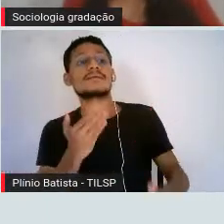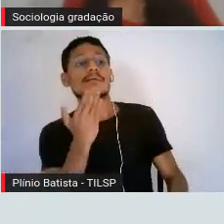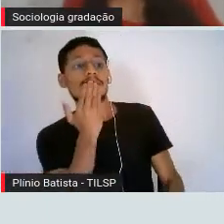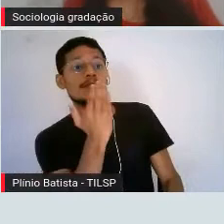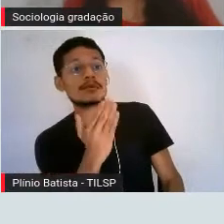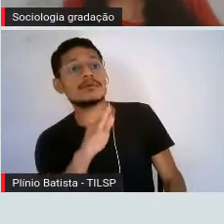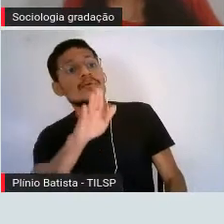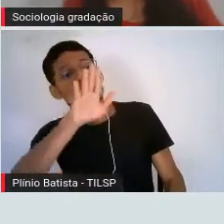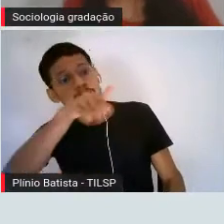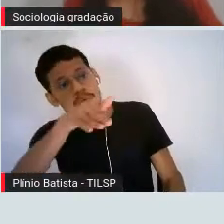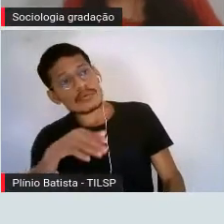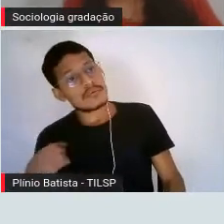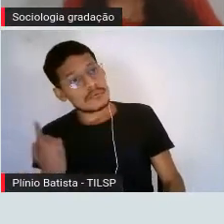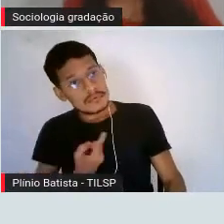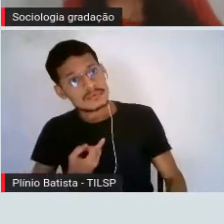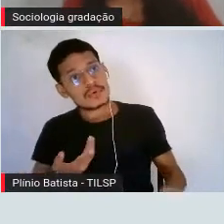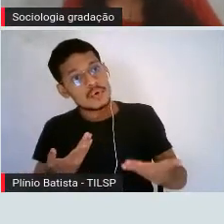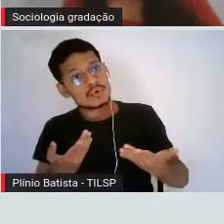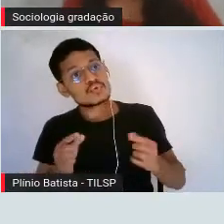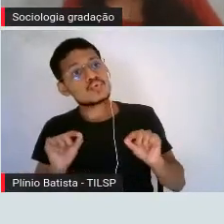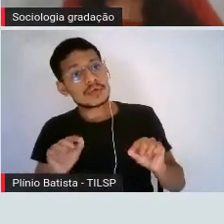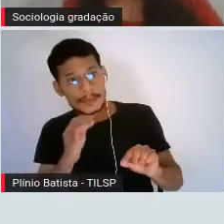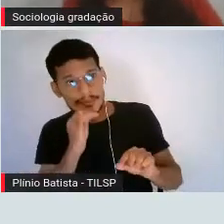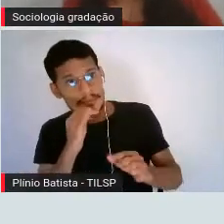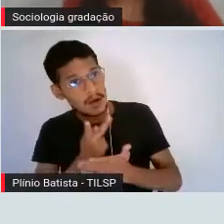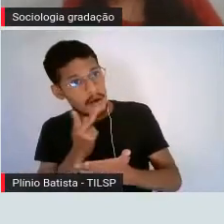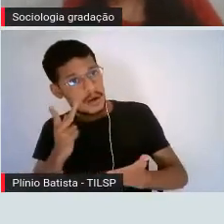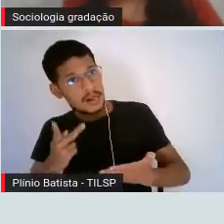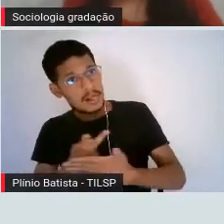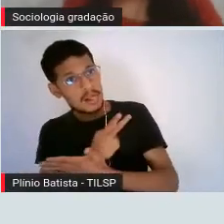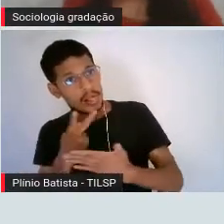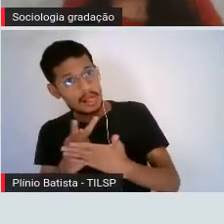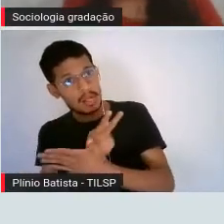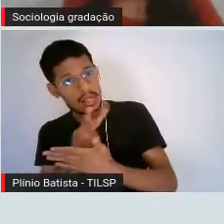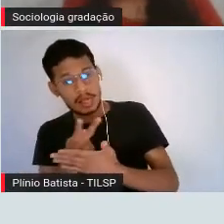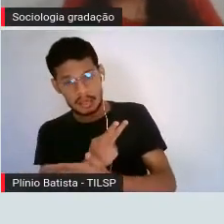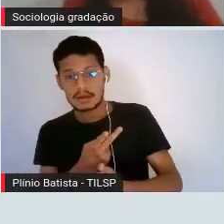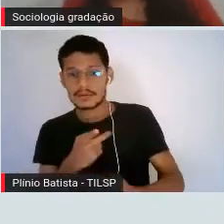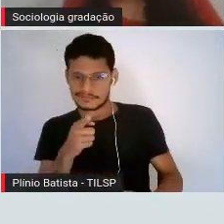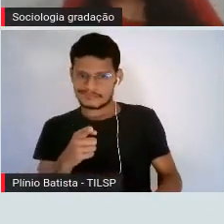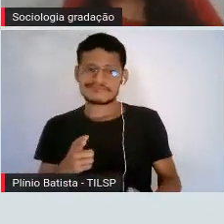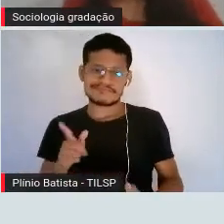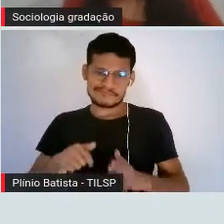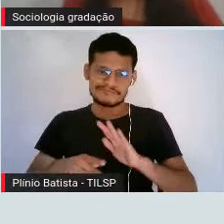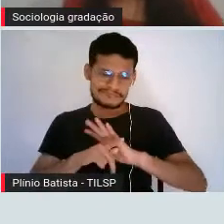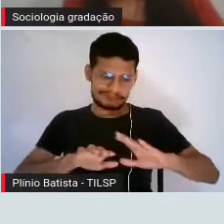o que estão ocorrendo com elas. Desculpe.